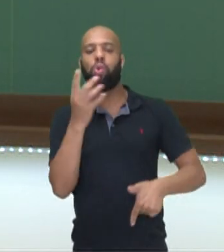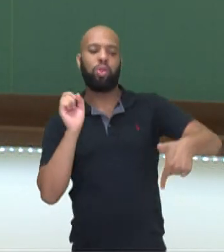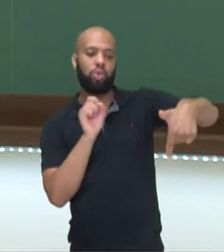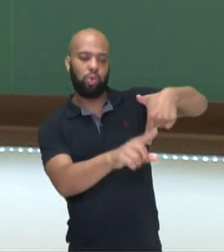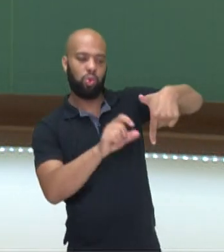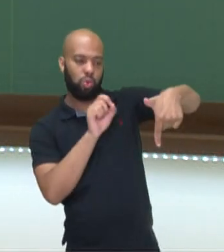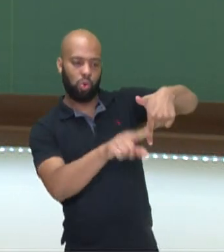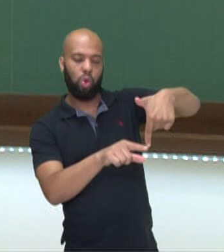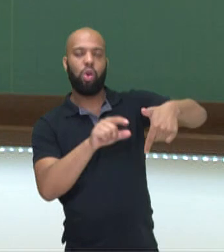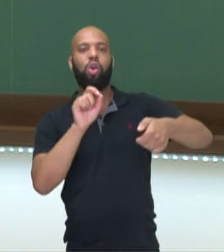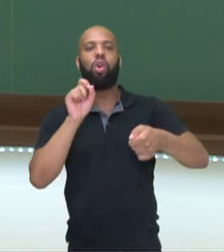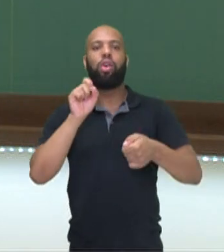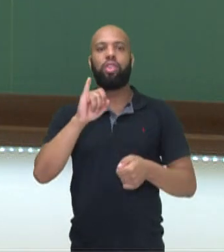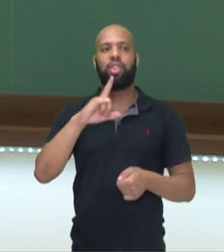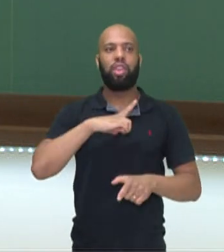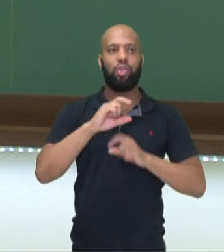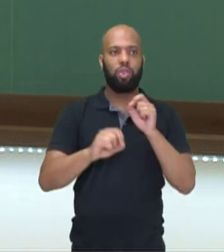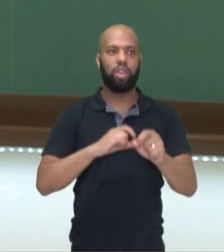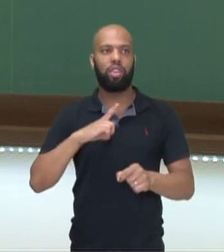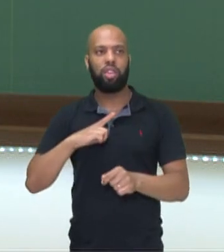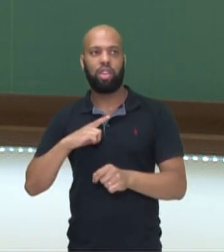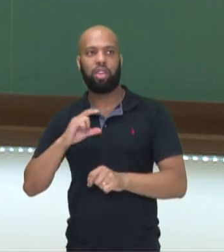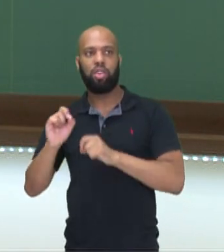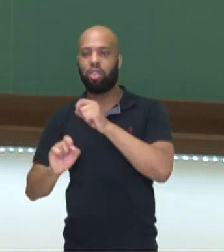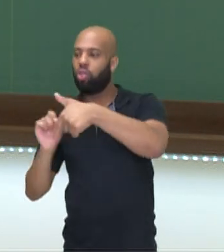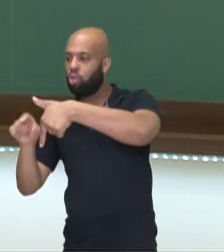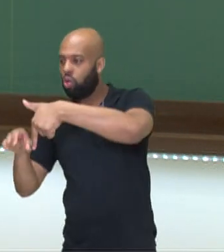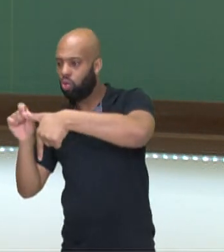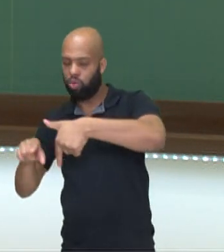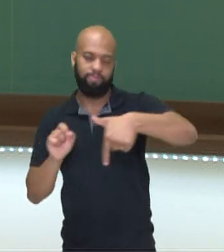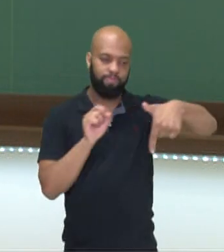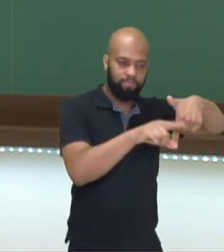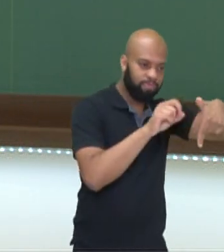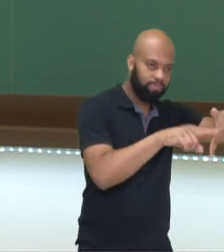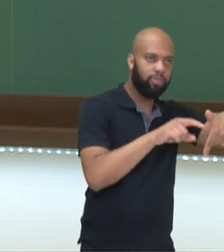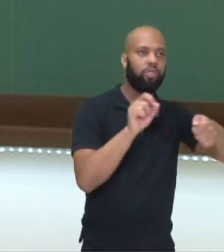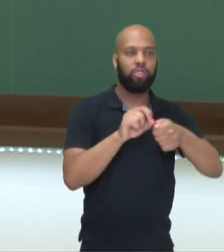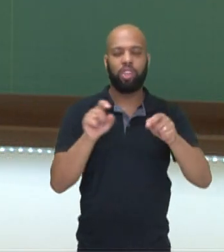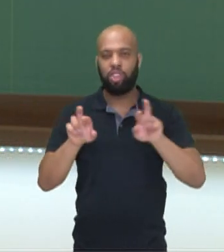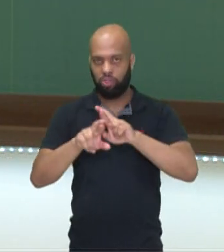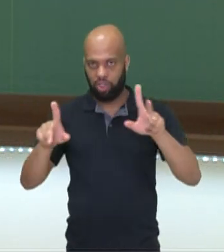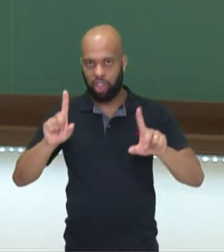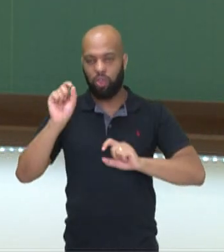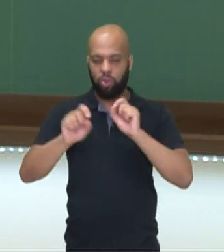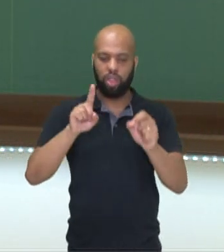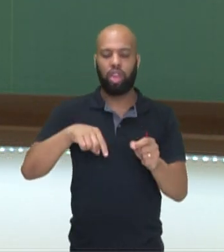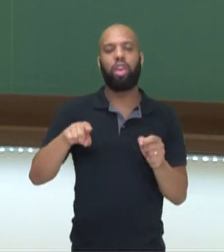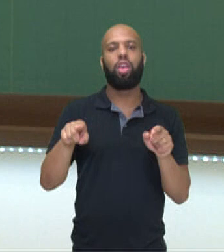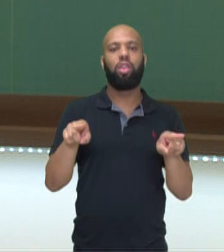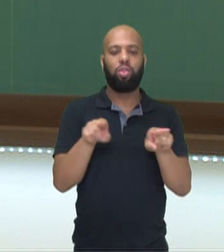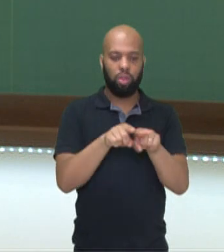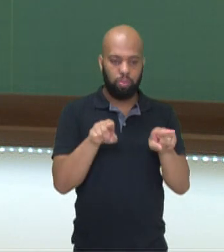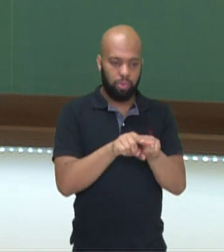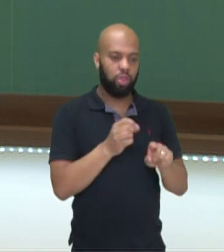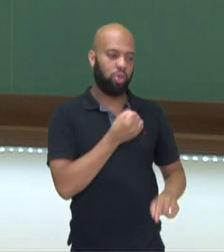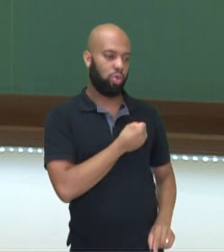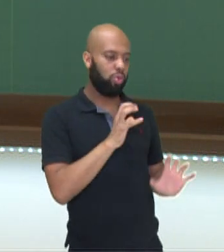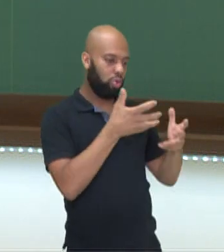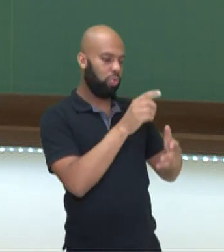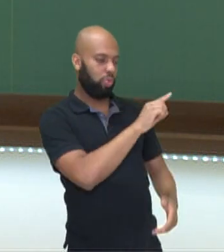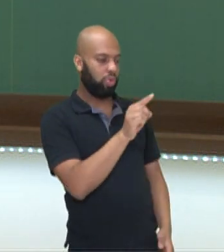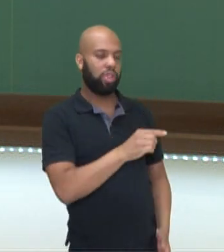que é quando a gente calcula a diferença entre gol pró e gol marcado, né? Então, tudo aí tem a presença dos números inteiros. Mas olha a